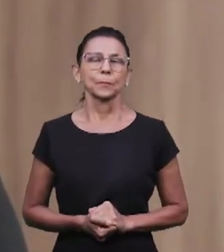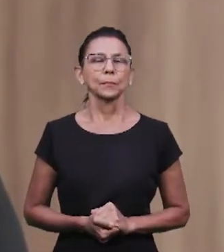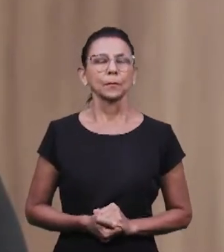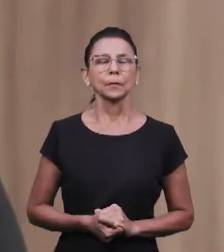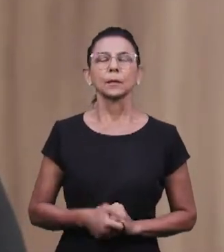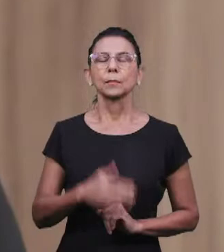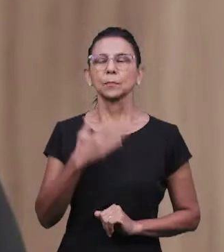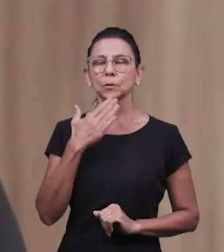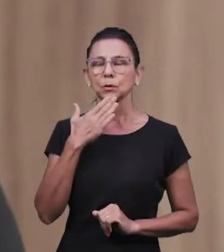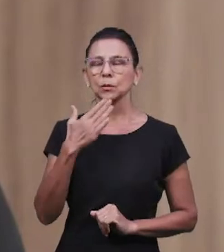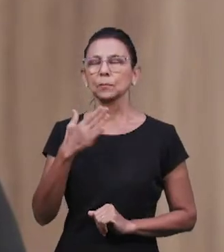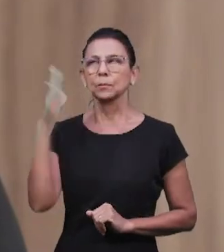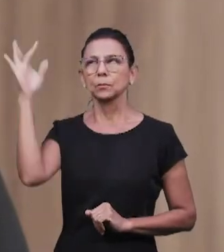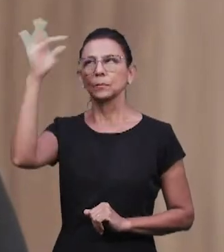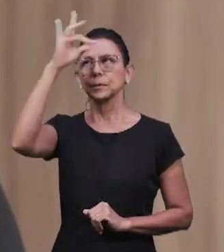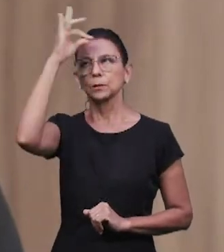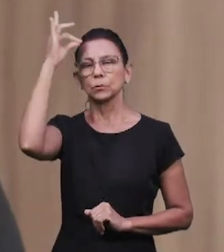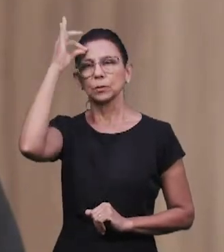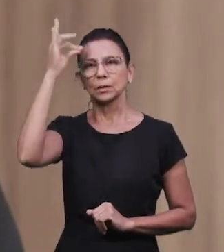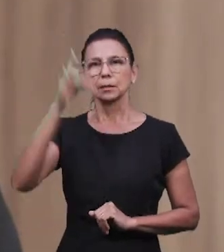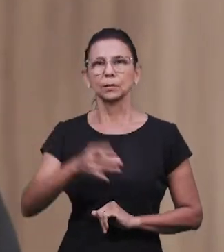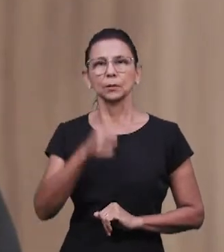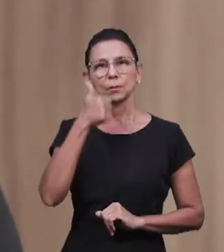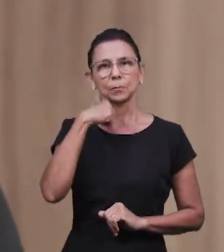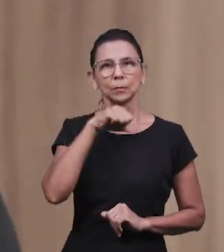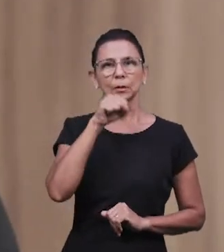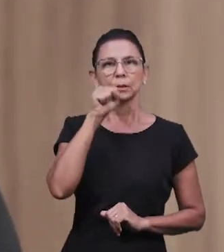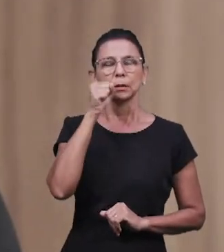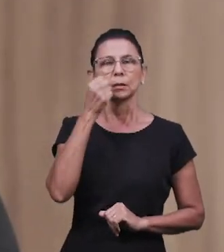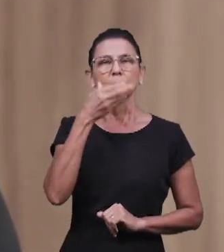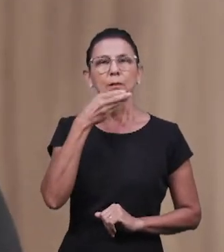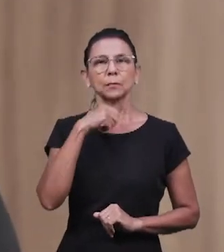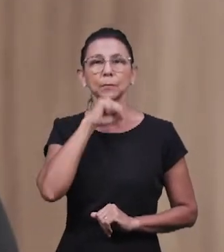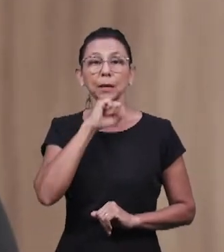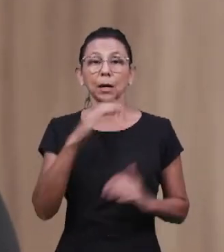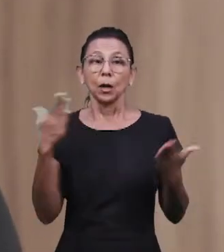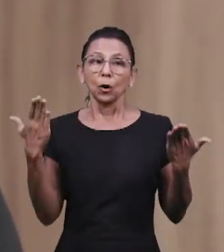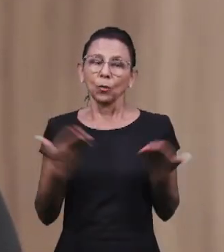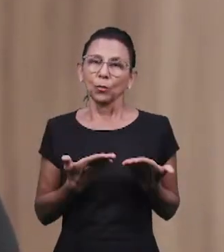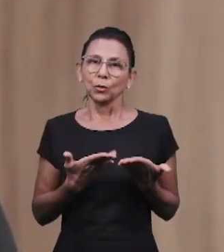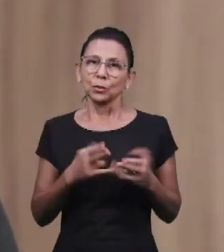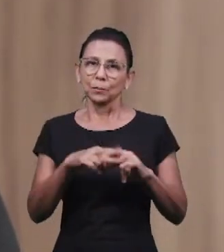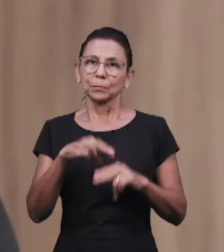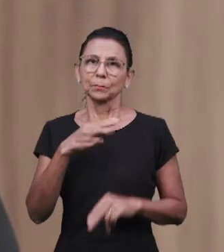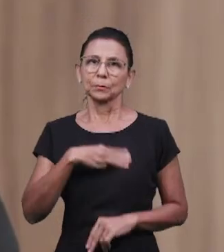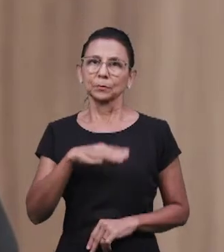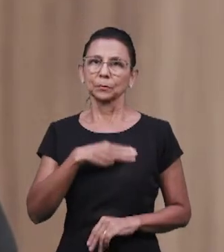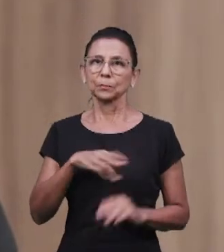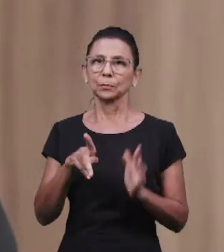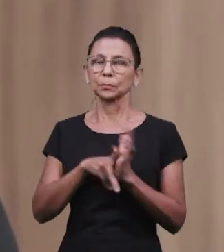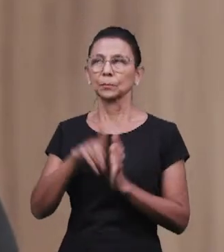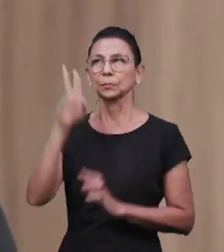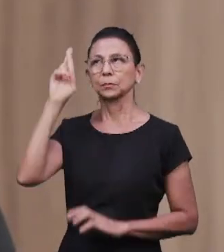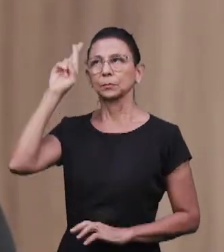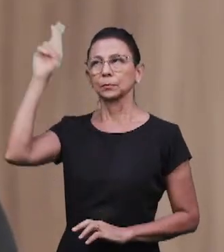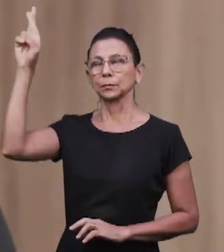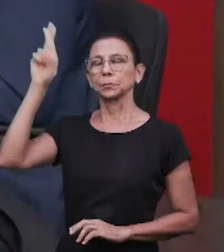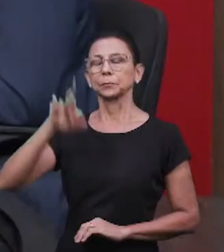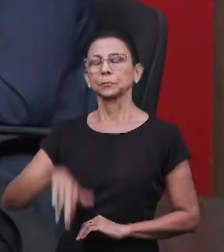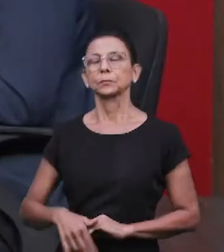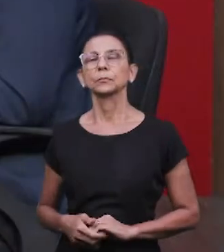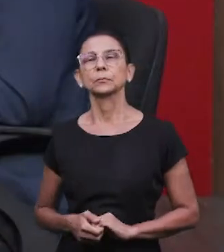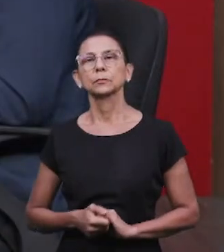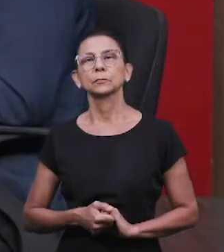não existe receita de bolo. Ser pai e ser mãe no mundo de hoje somente pela misericórdia de Deus.